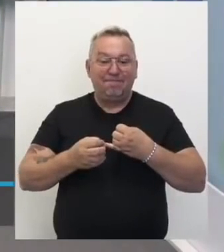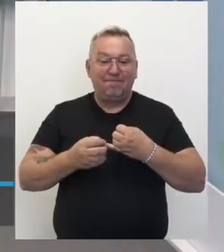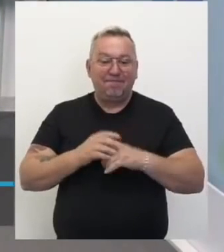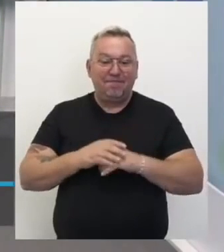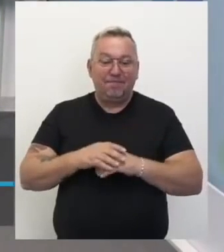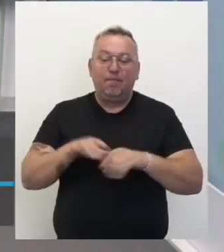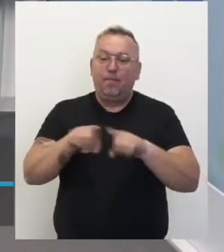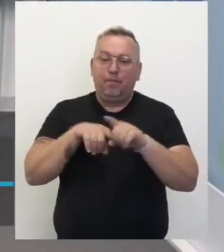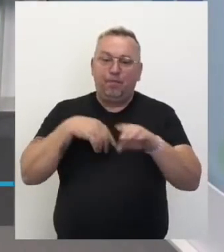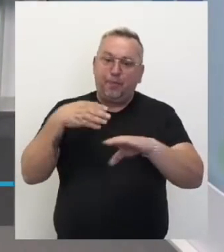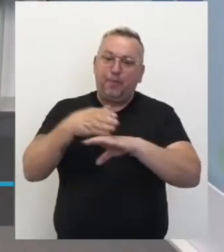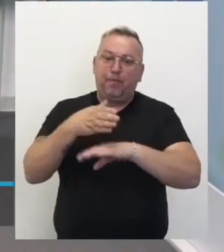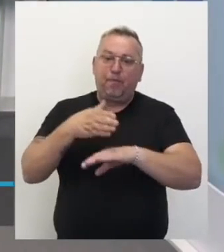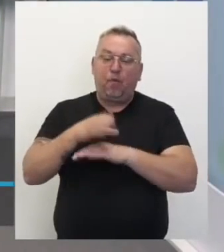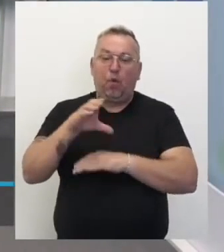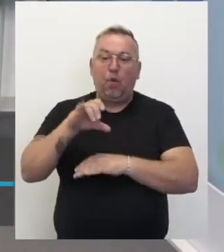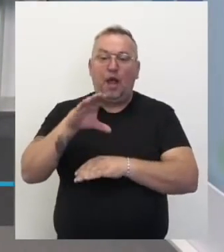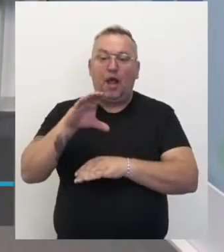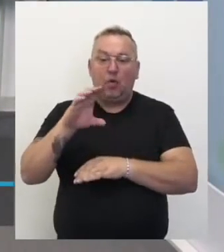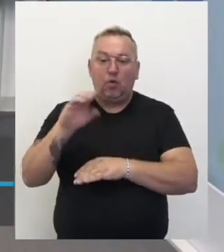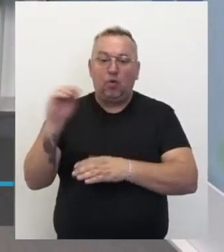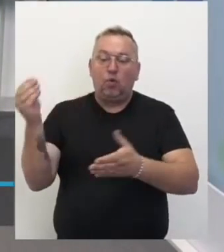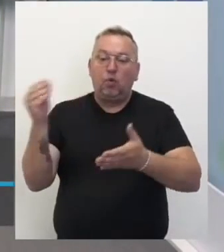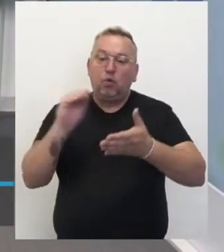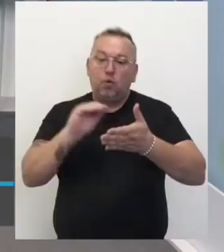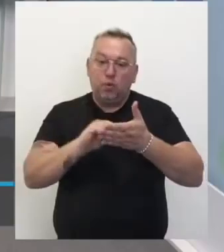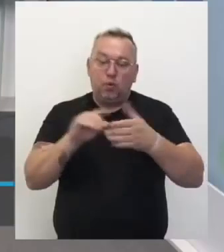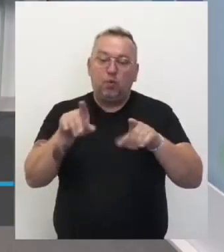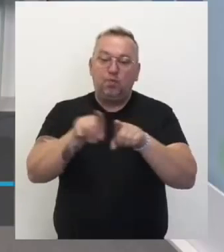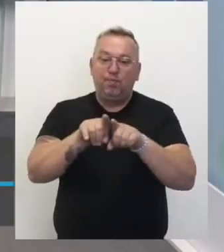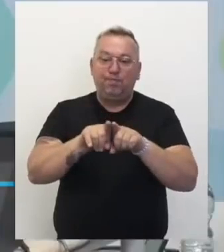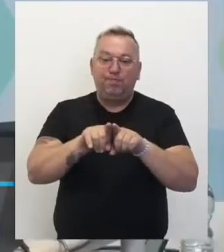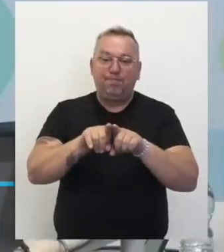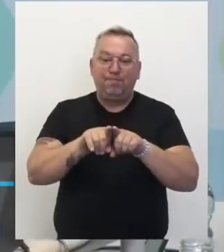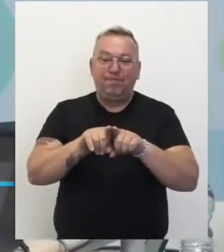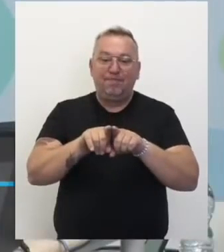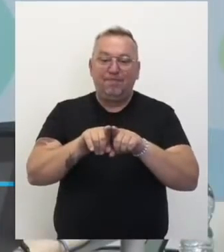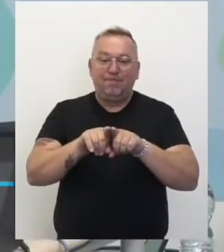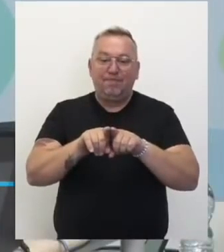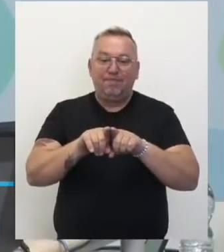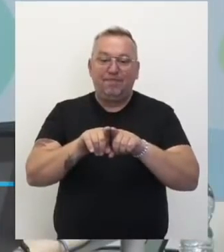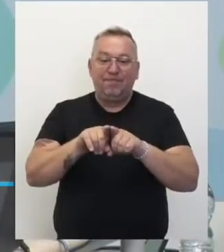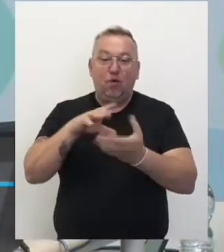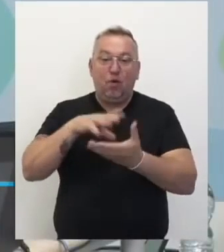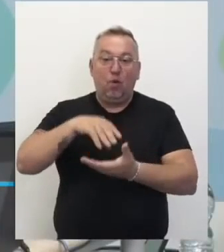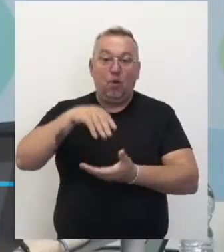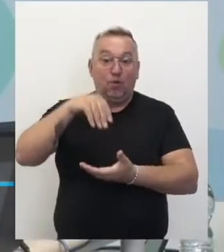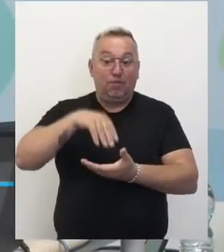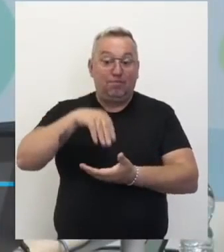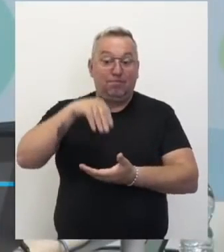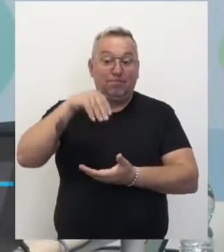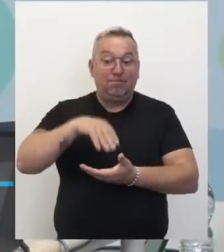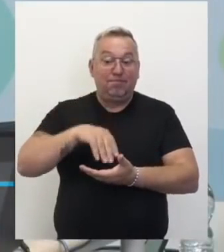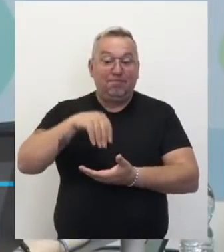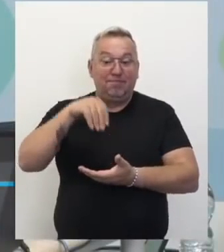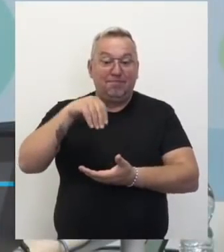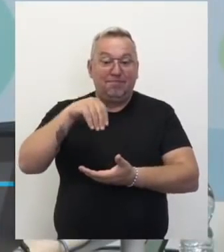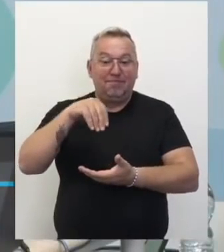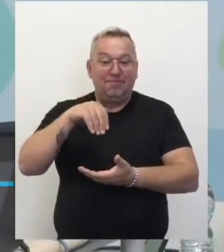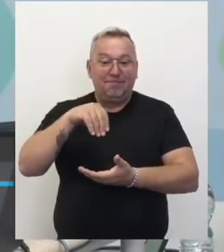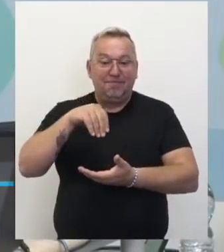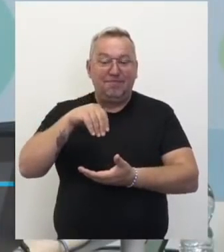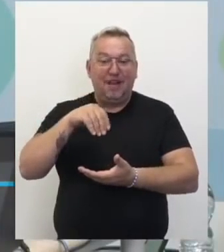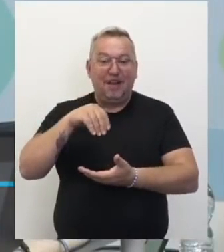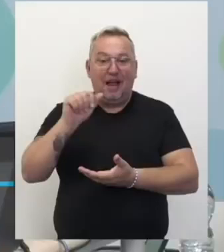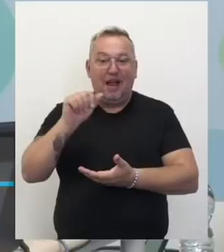está participando com a gente, colocou aí essa contribuição. Coxinha. coxinha de